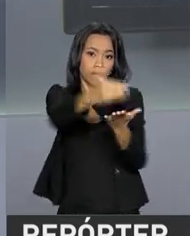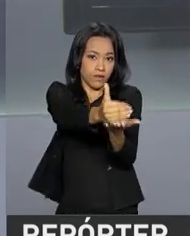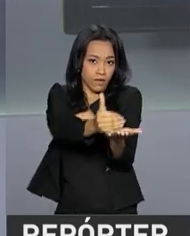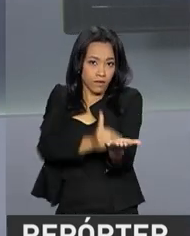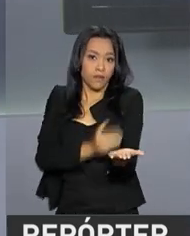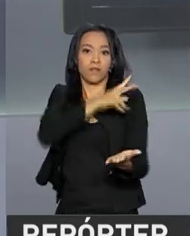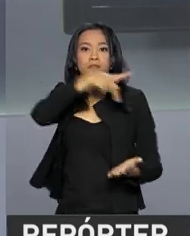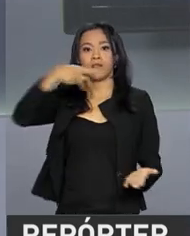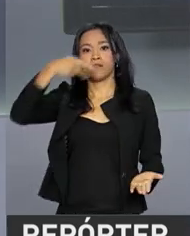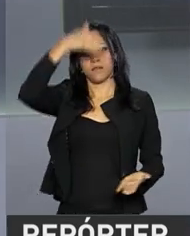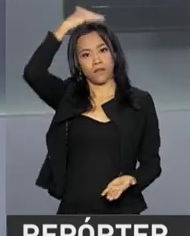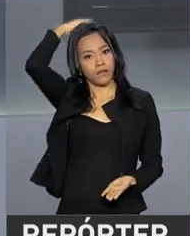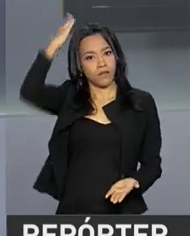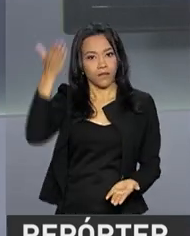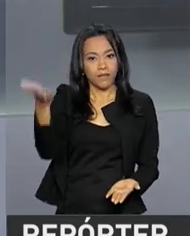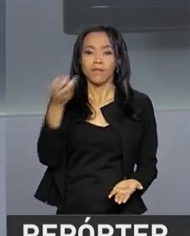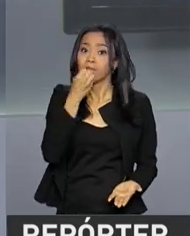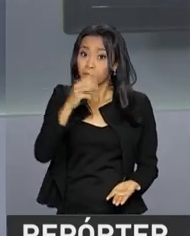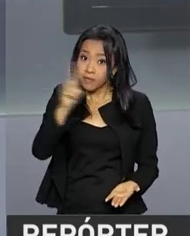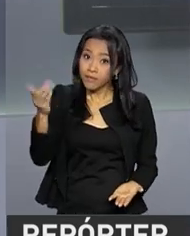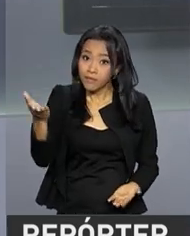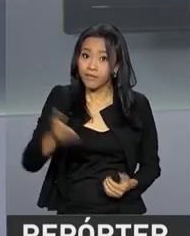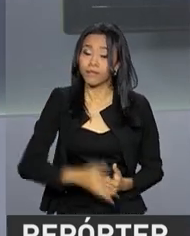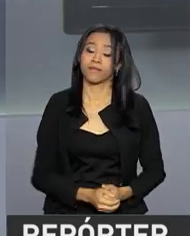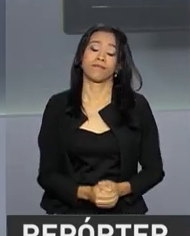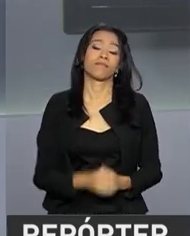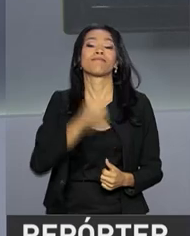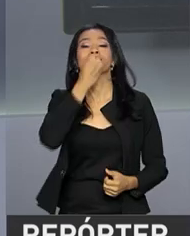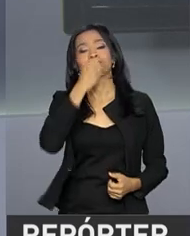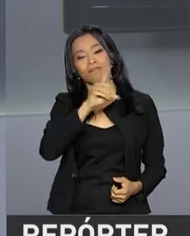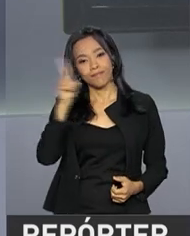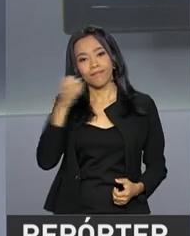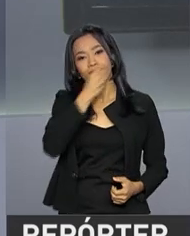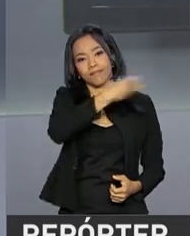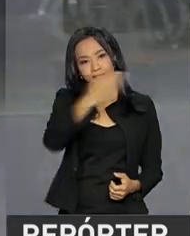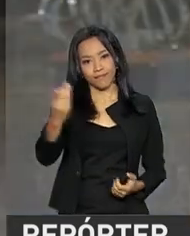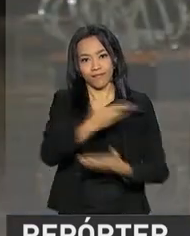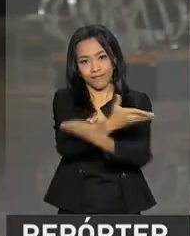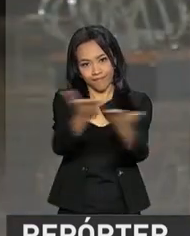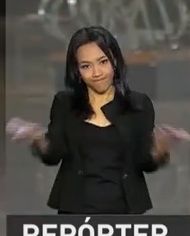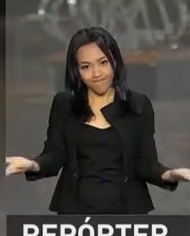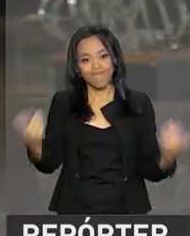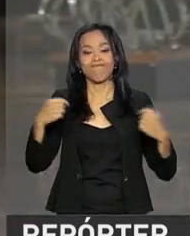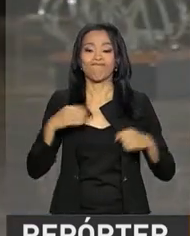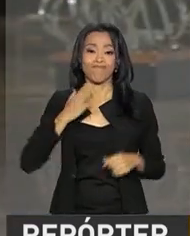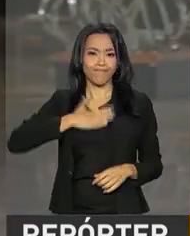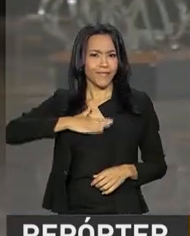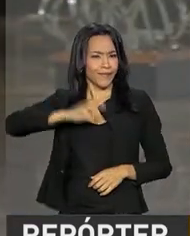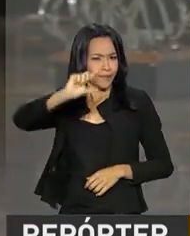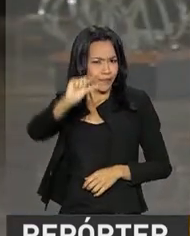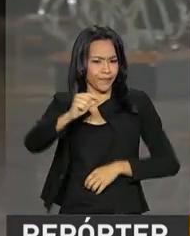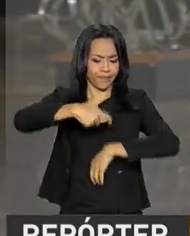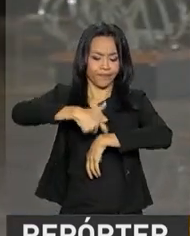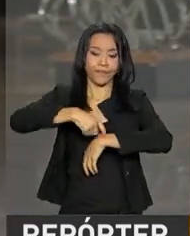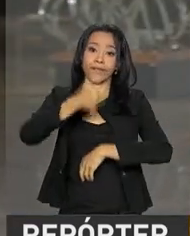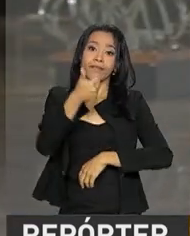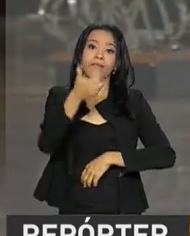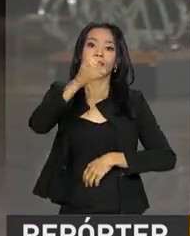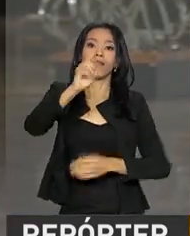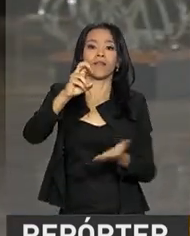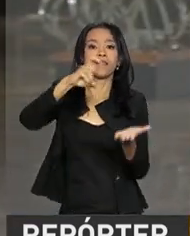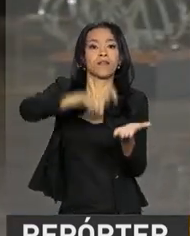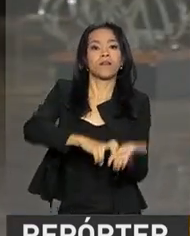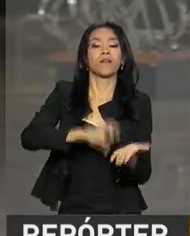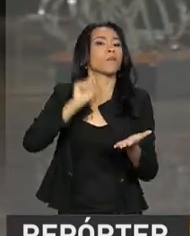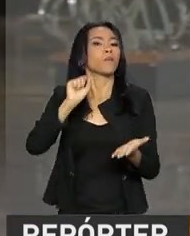Temer. Olá, Ney, bom dia para você. Bom dia, Thaisa. Bom dia a todos. Pois é, Thaisa, daqui a pouco, às 10 horas da manhã,